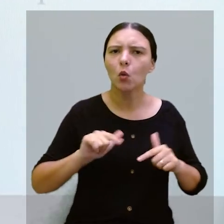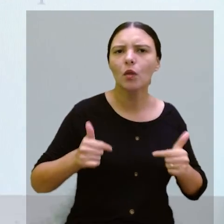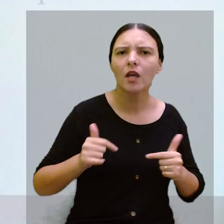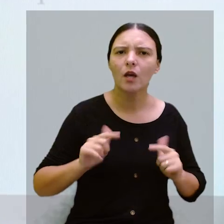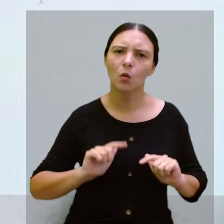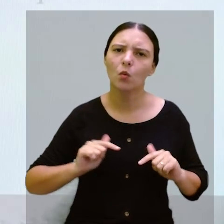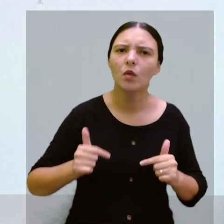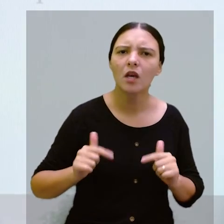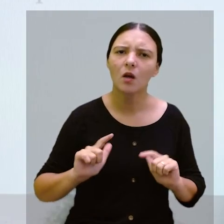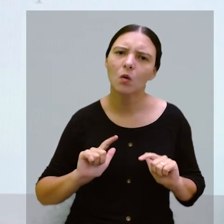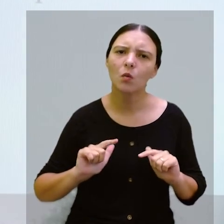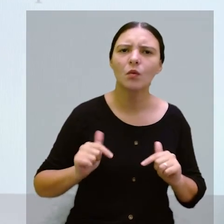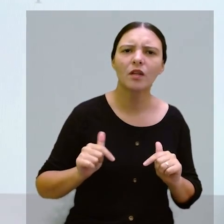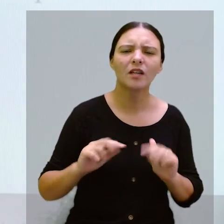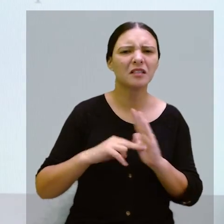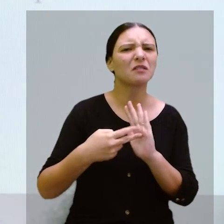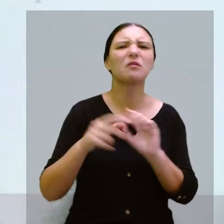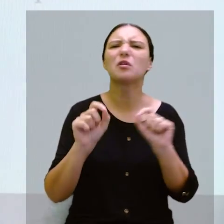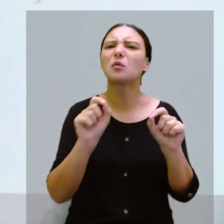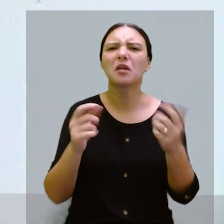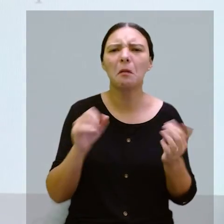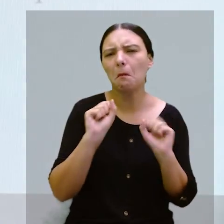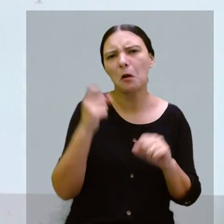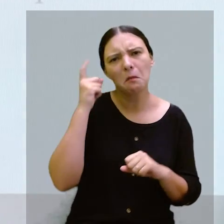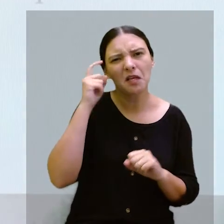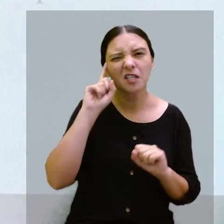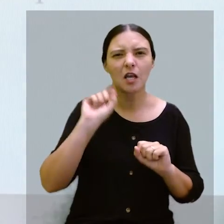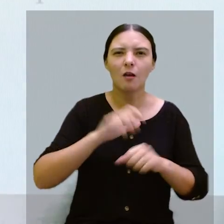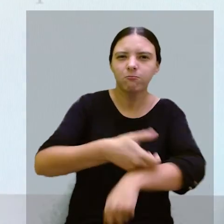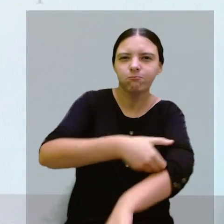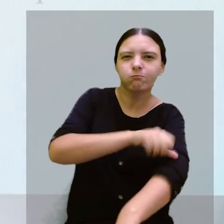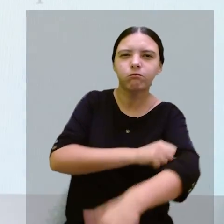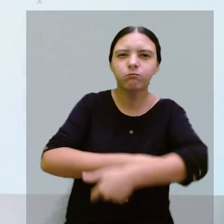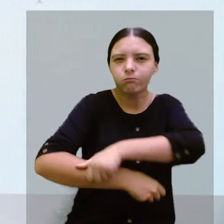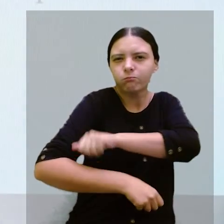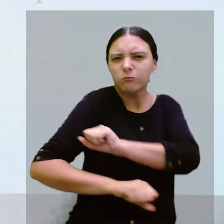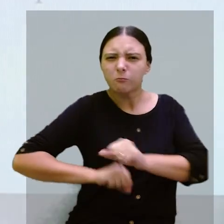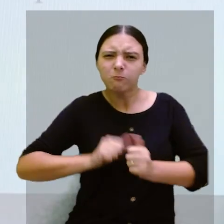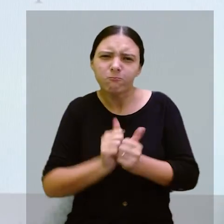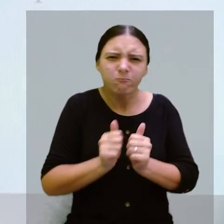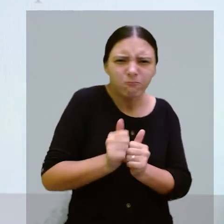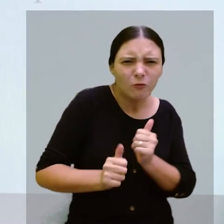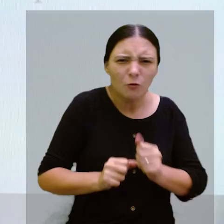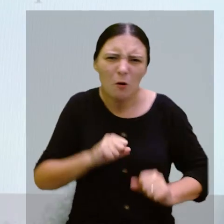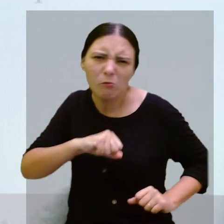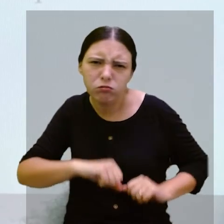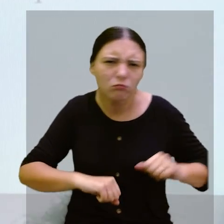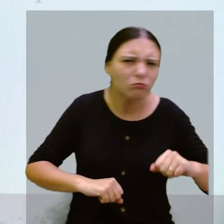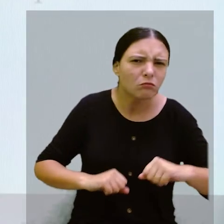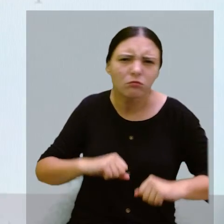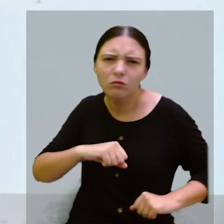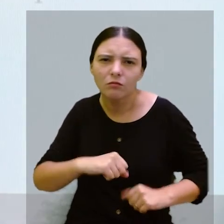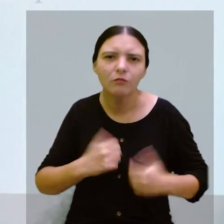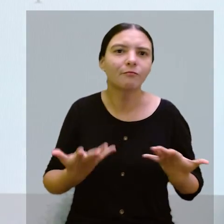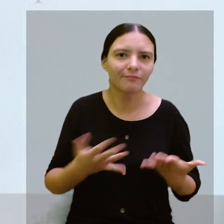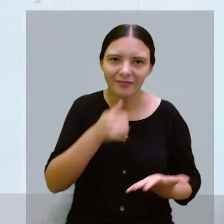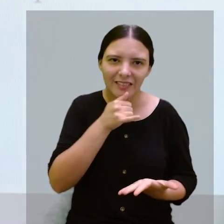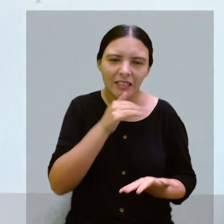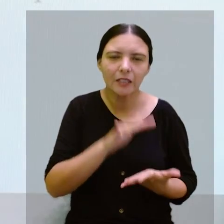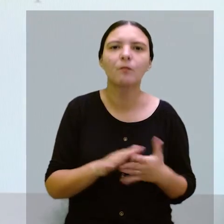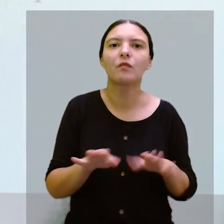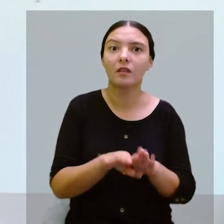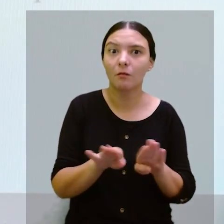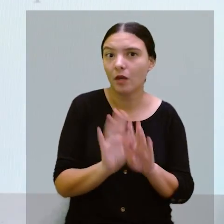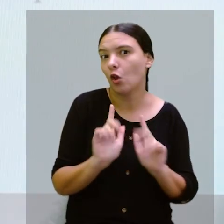lutar, lutar? Eu posso interpretar isso de diversos modos. A garra do clube, do time ali dentro de campo, é uma interpretação, né? A